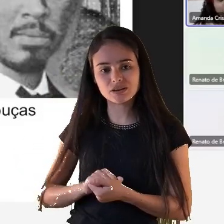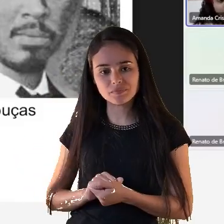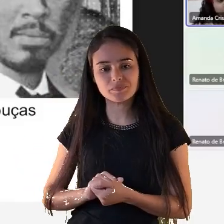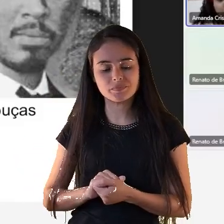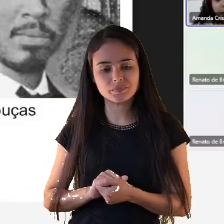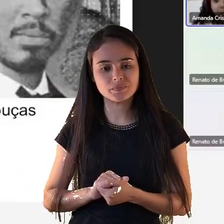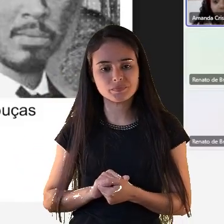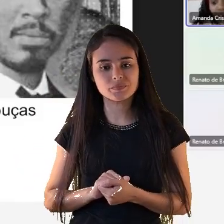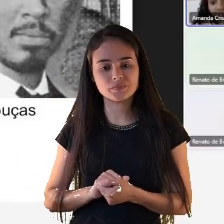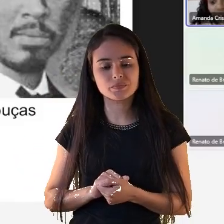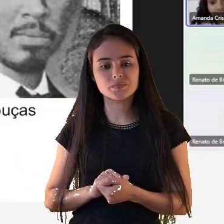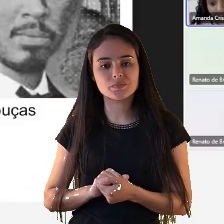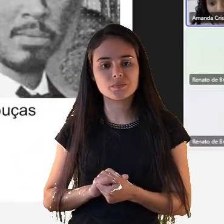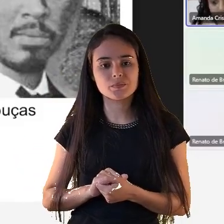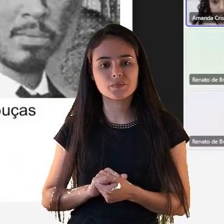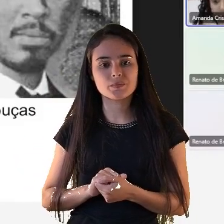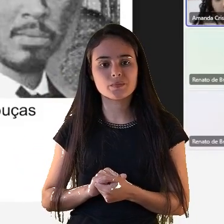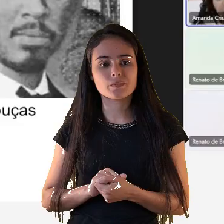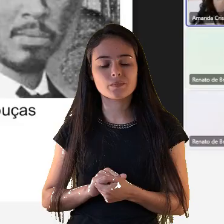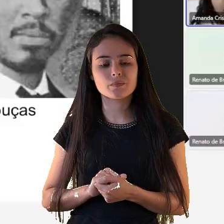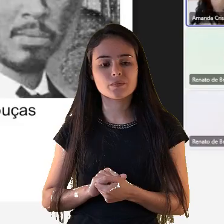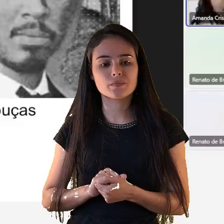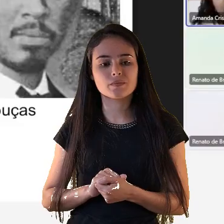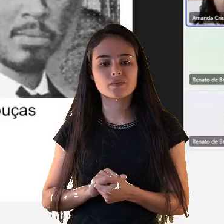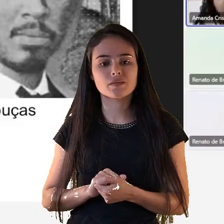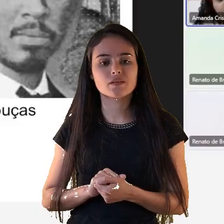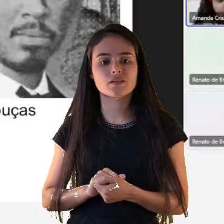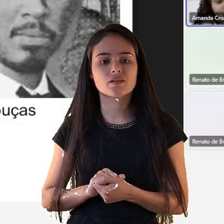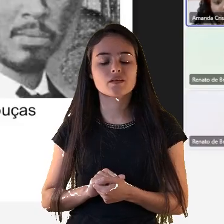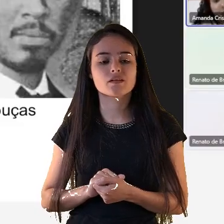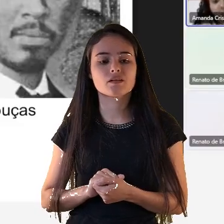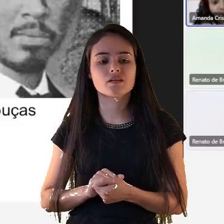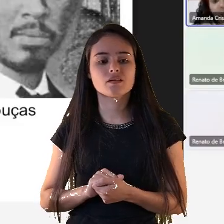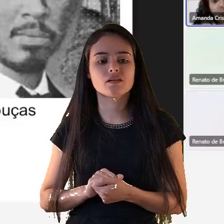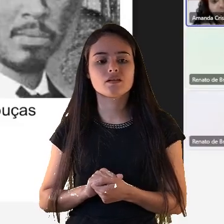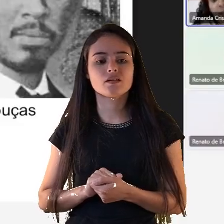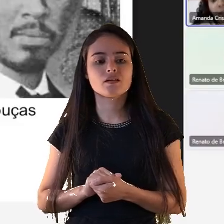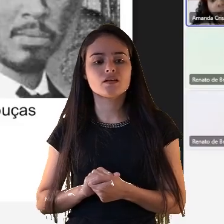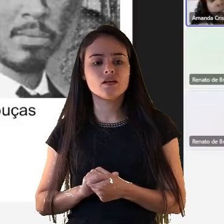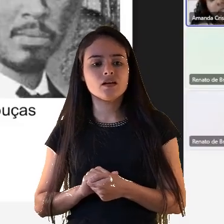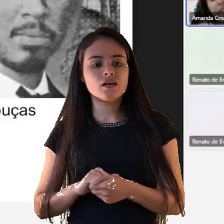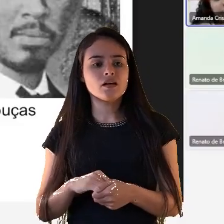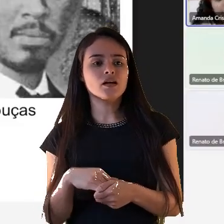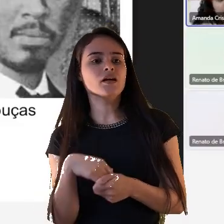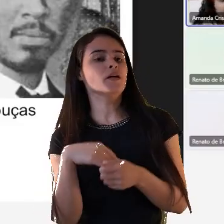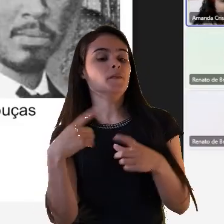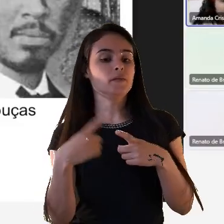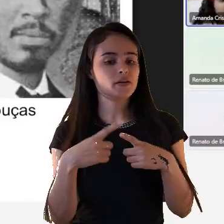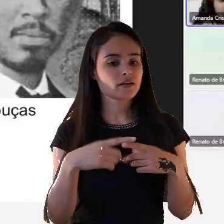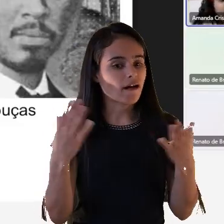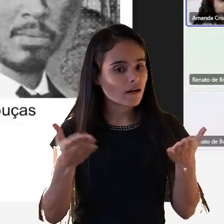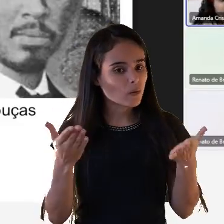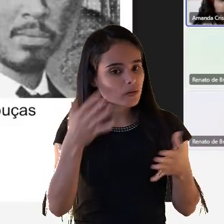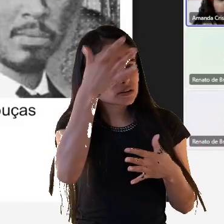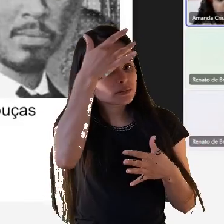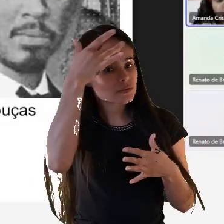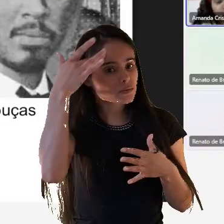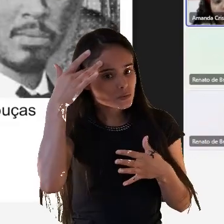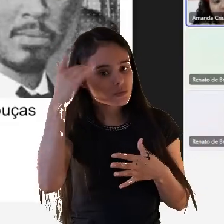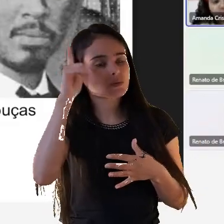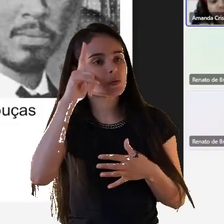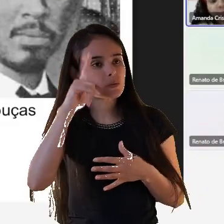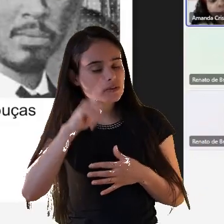né, dado a devida importância a essa grande engenheira, né, que foi a Enedina